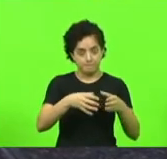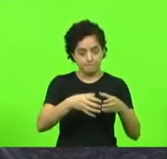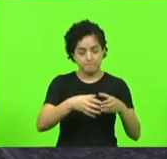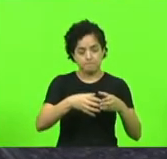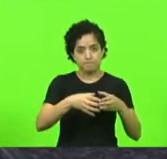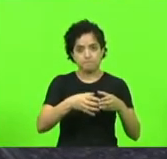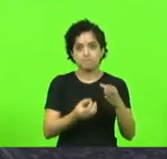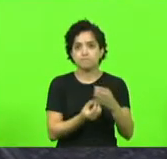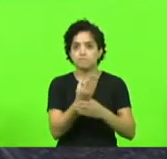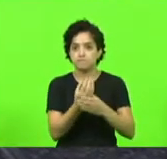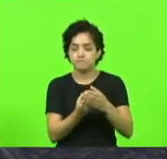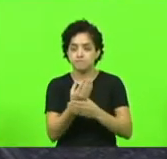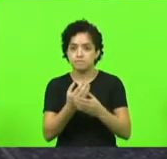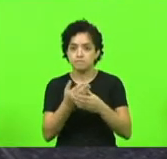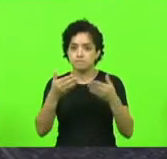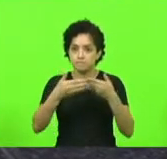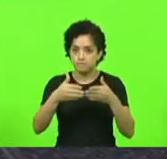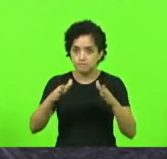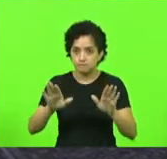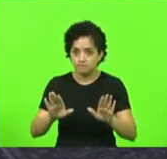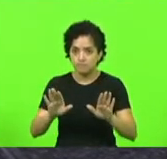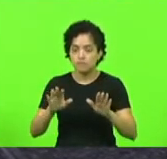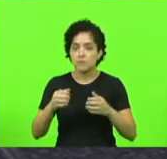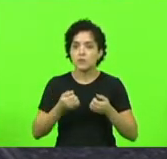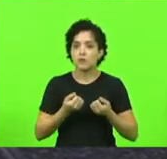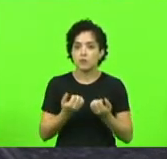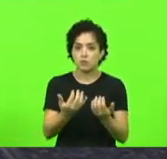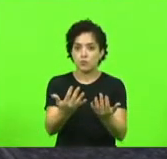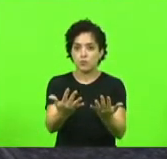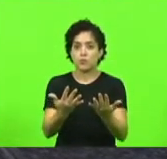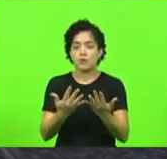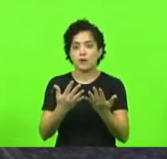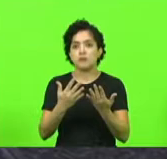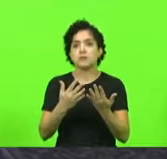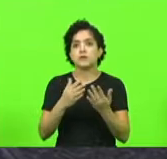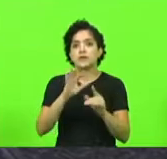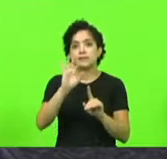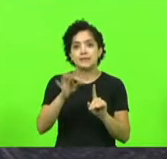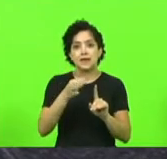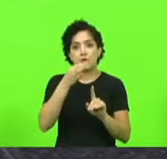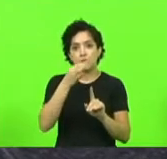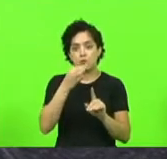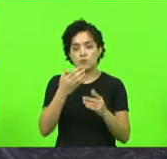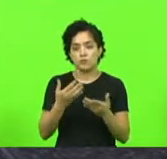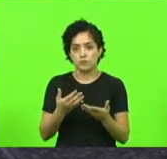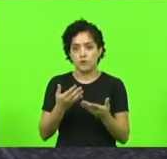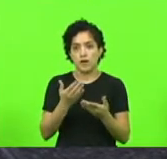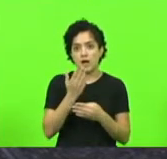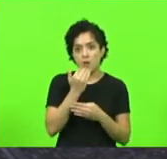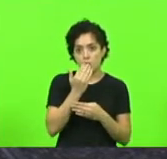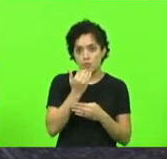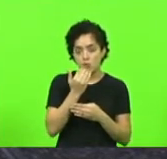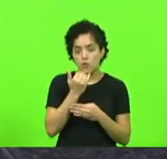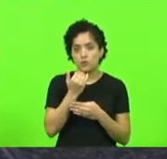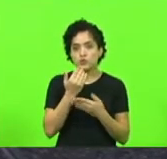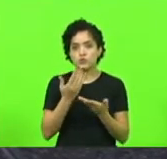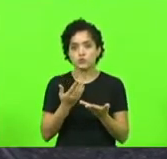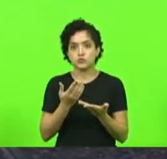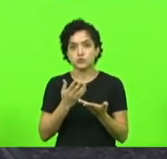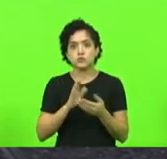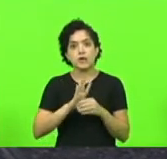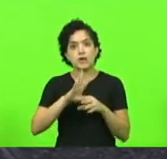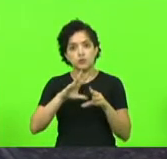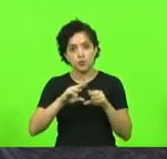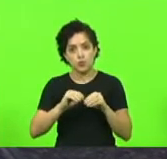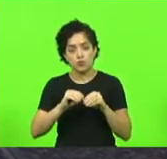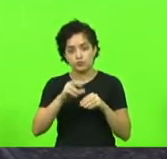para celebrar a colheita da uva com degustações, almoços e jantares harmonizados